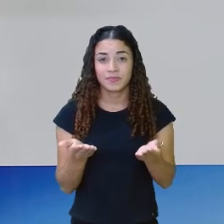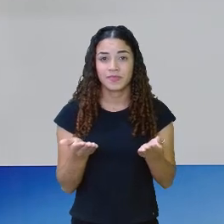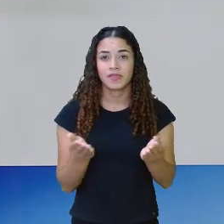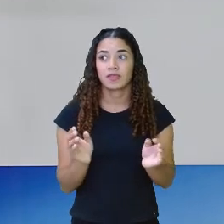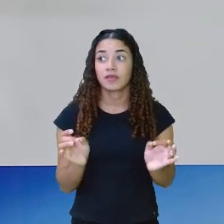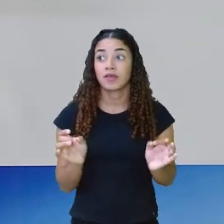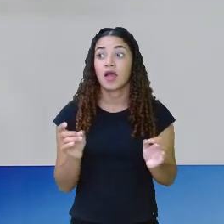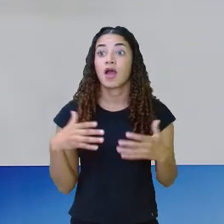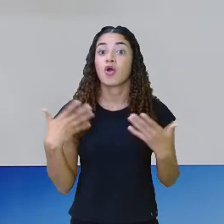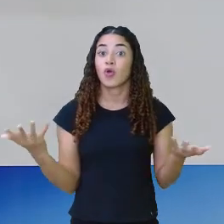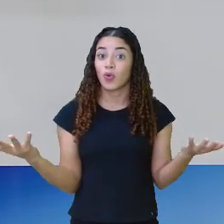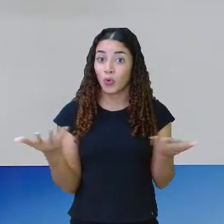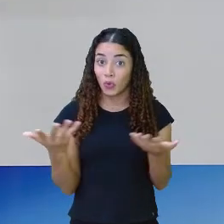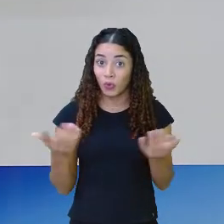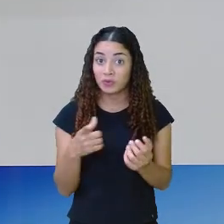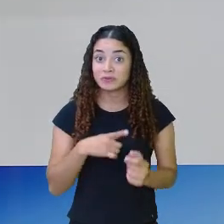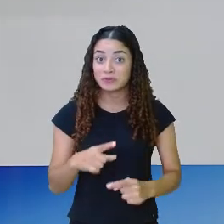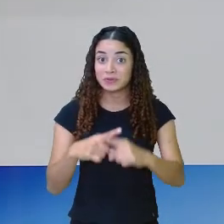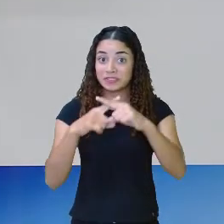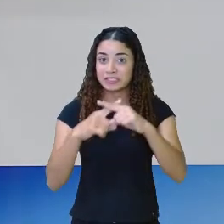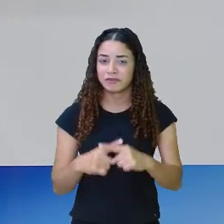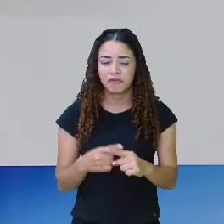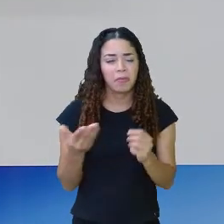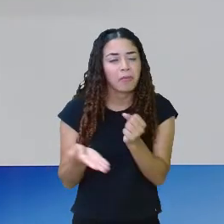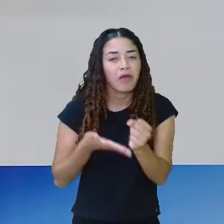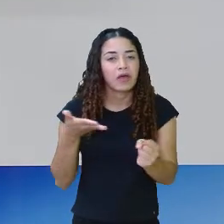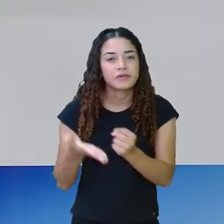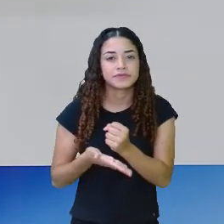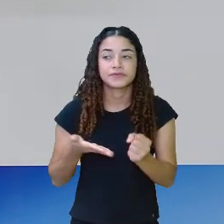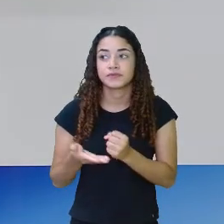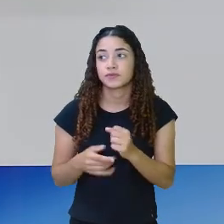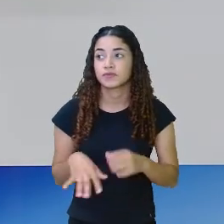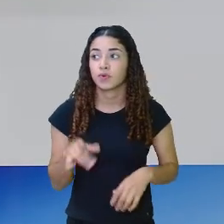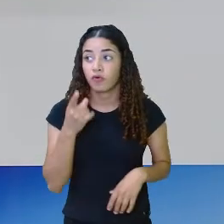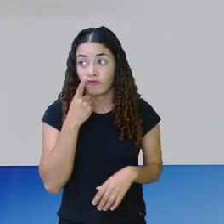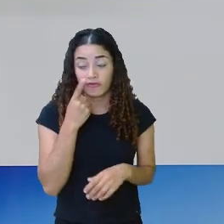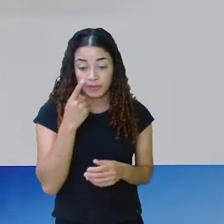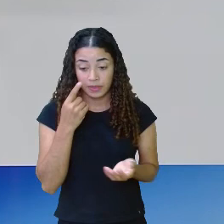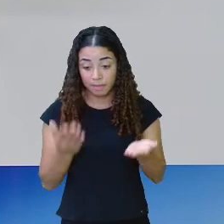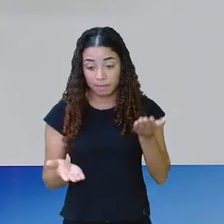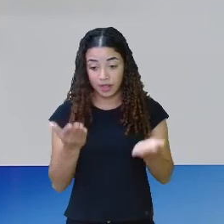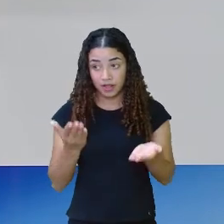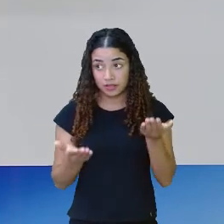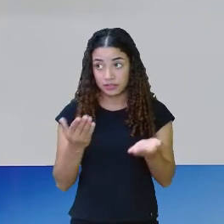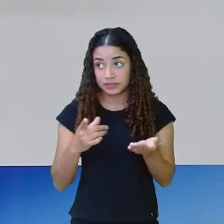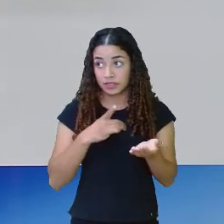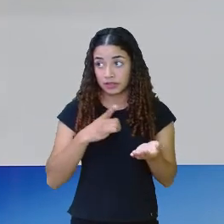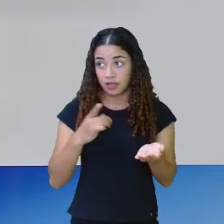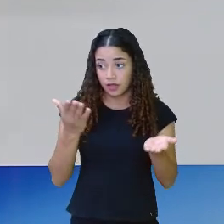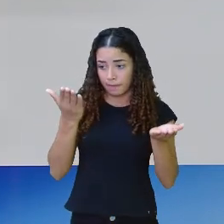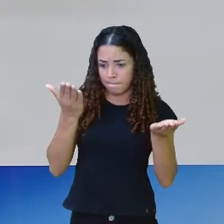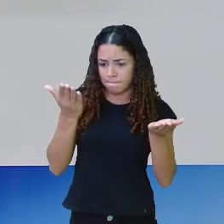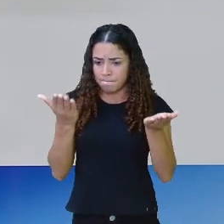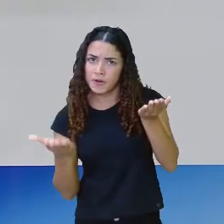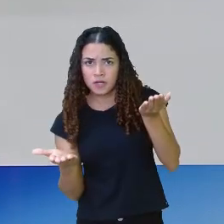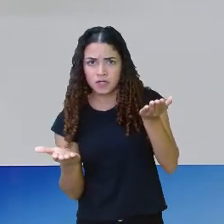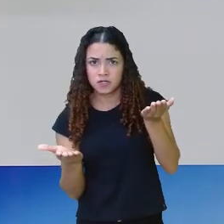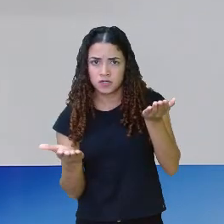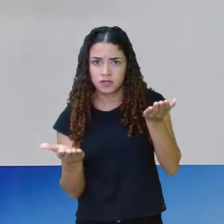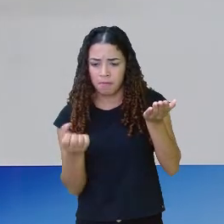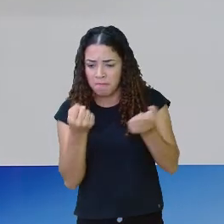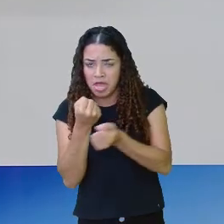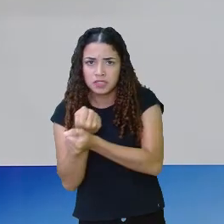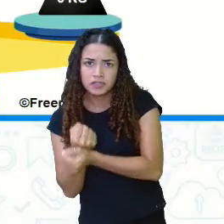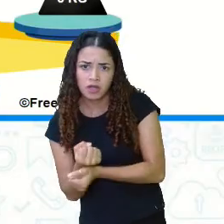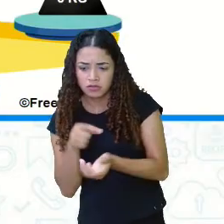tenho um desafio básico. Na balança abaixo, perceba que um lado dela está mais pesado que o outro.